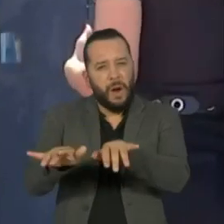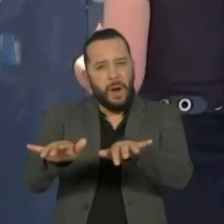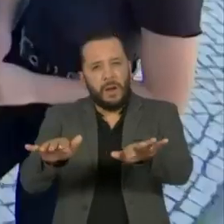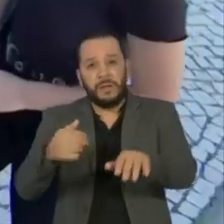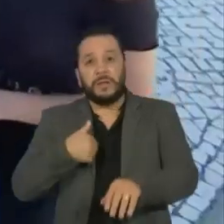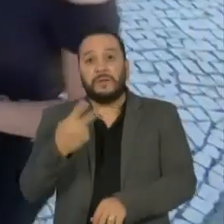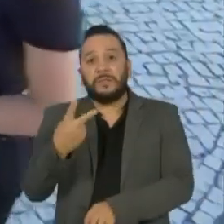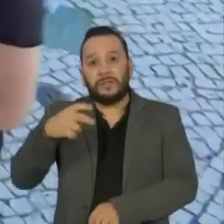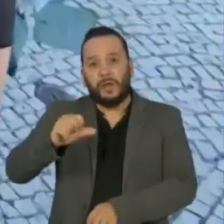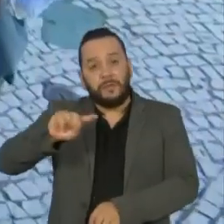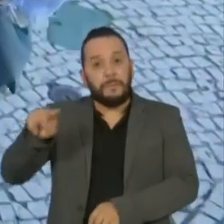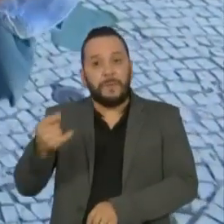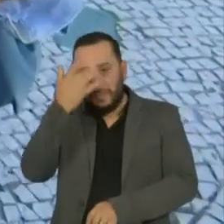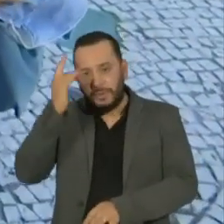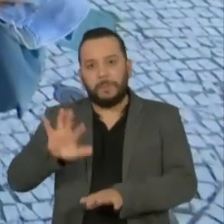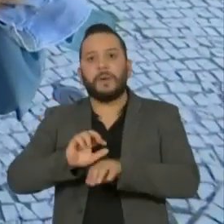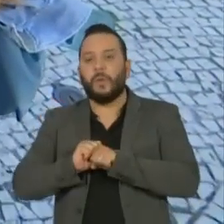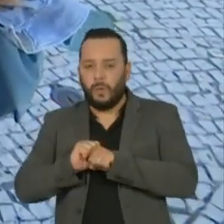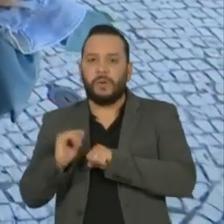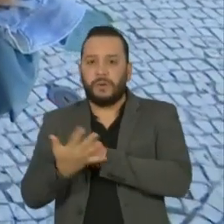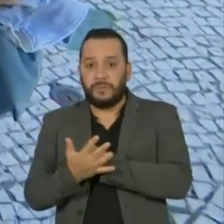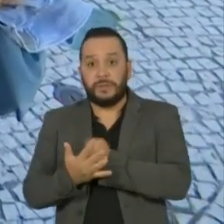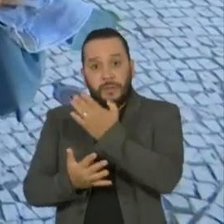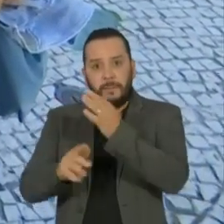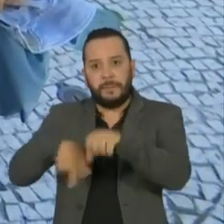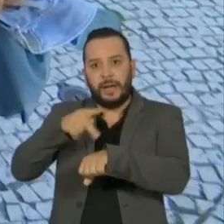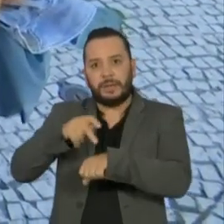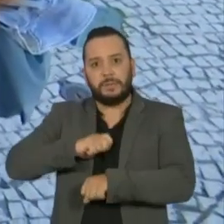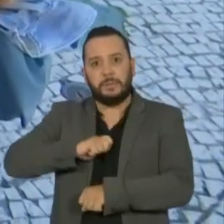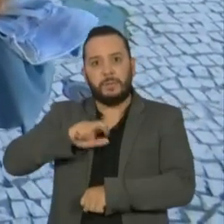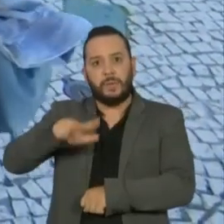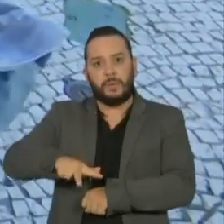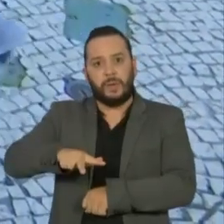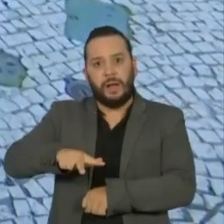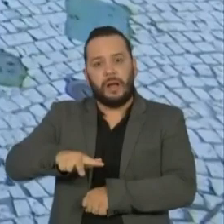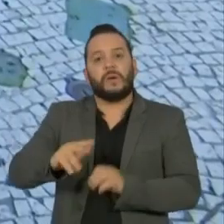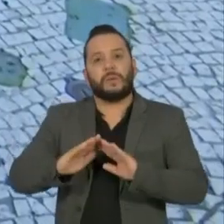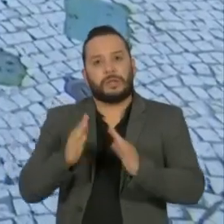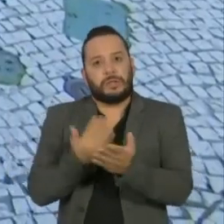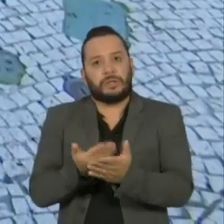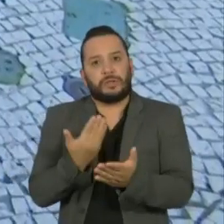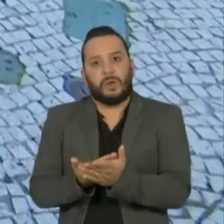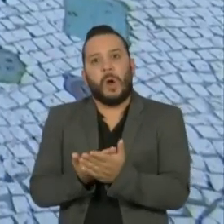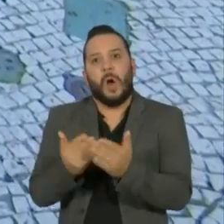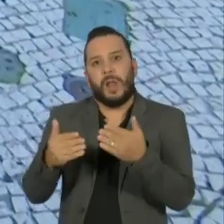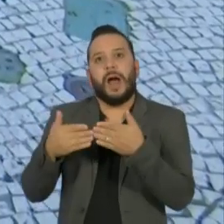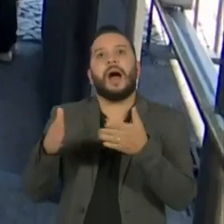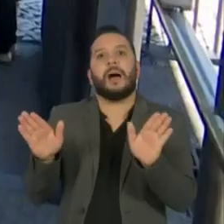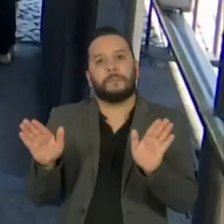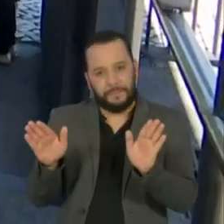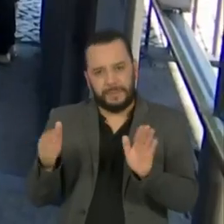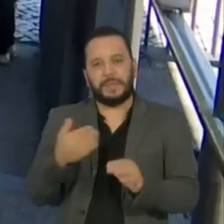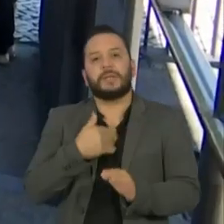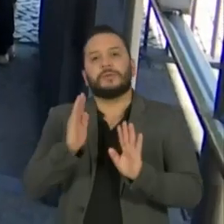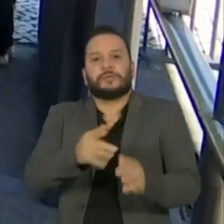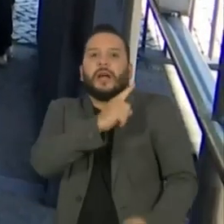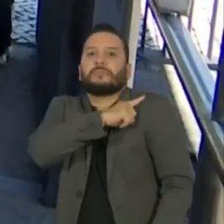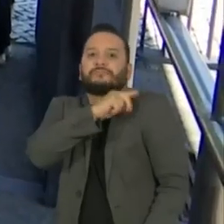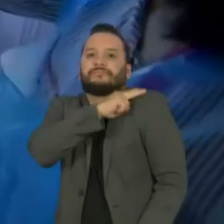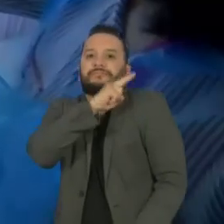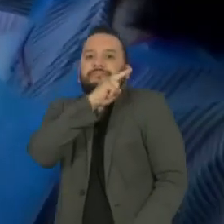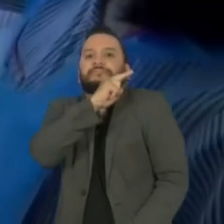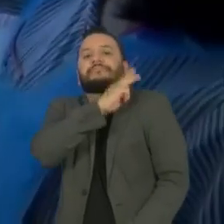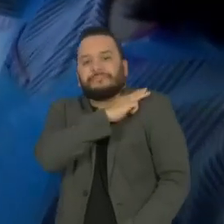29 mil casos, Portugal reabriu hoje as escolas para alunos dos últimos 2 anos do ensino médio,